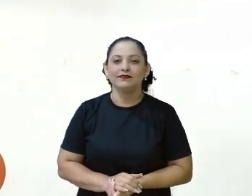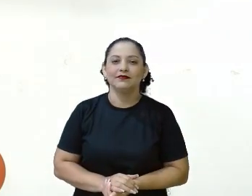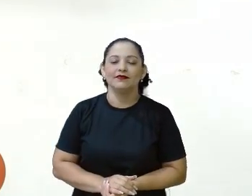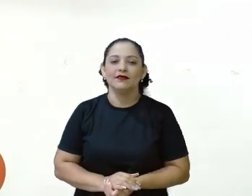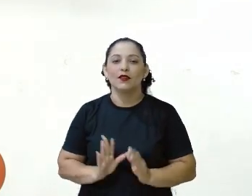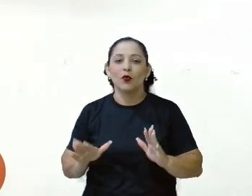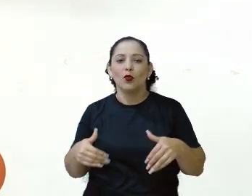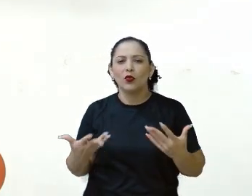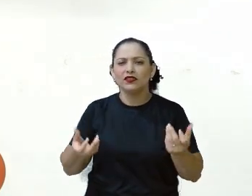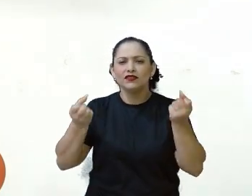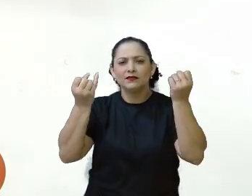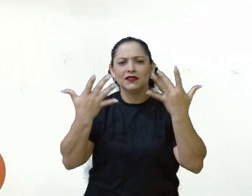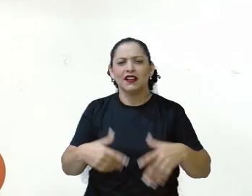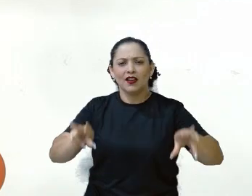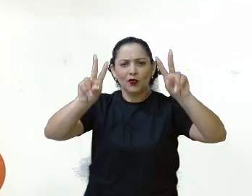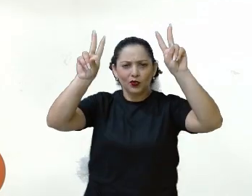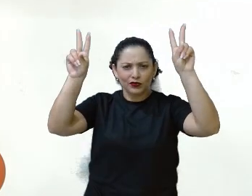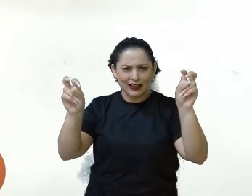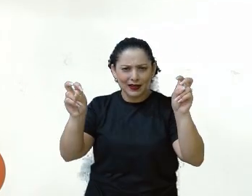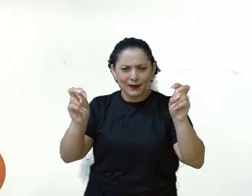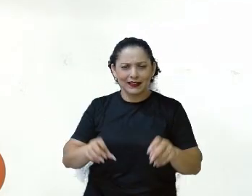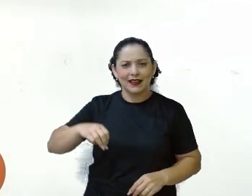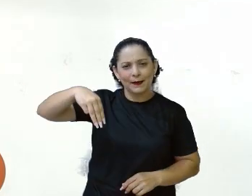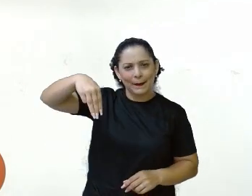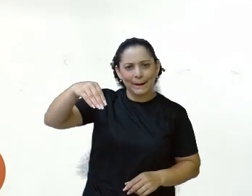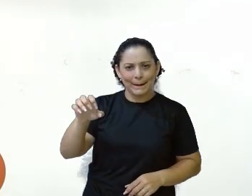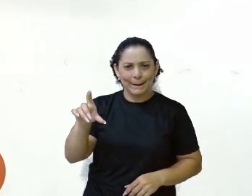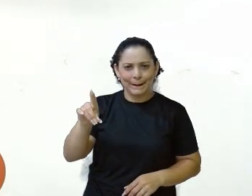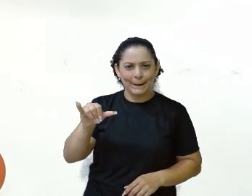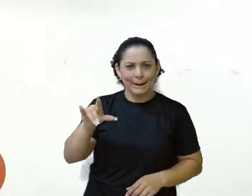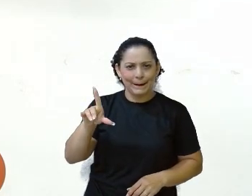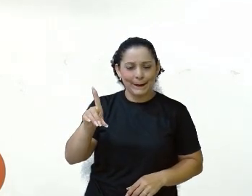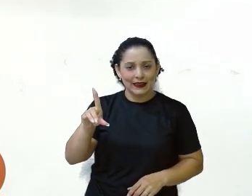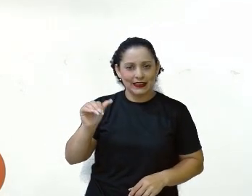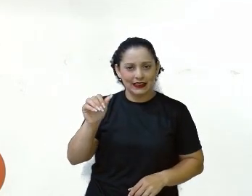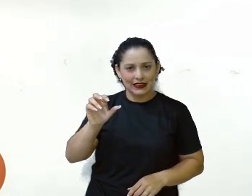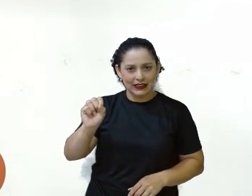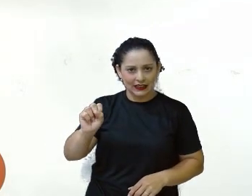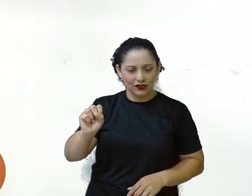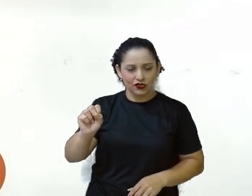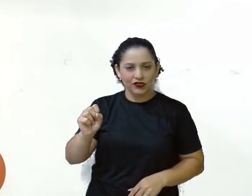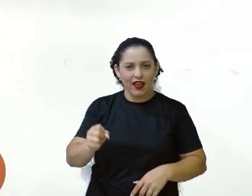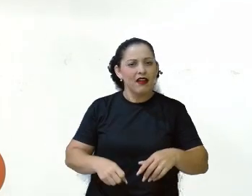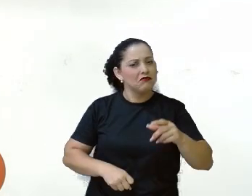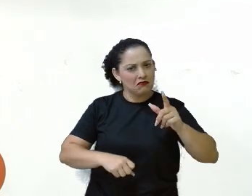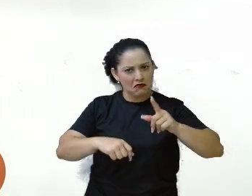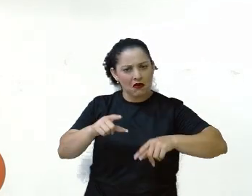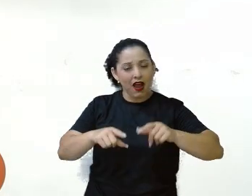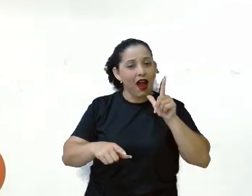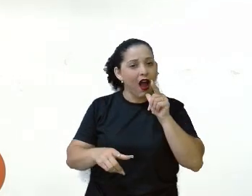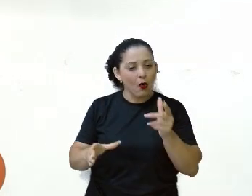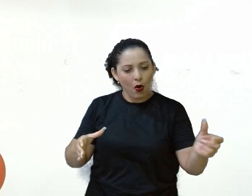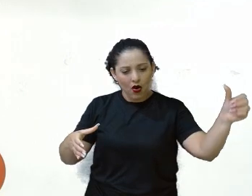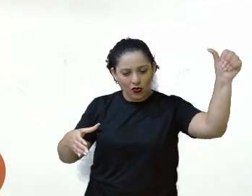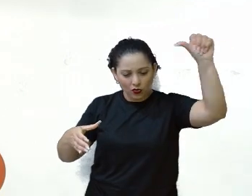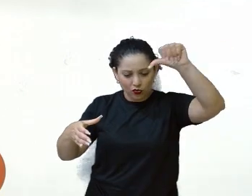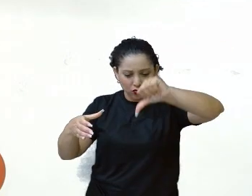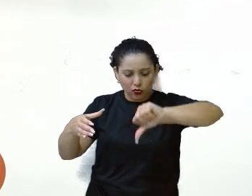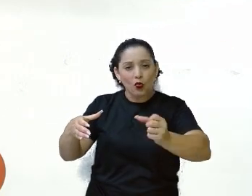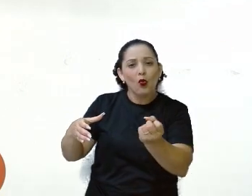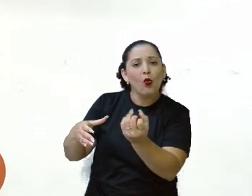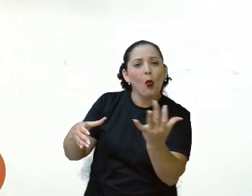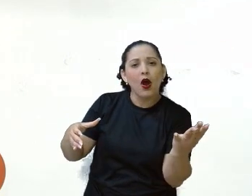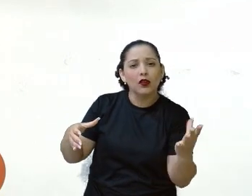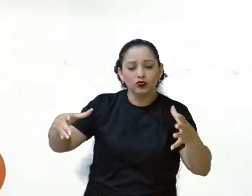fala de grandeza, quando a gente fala de medidas de capacidade, simplesmente é o fato da gente descobrir quanto